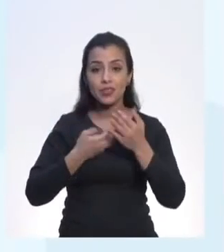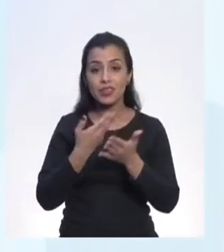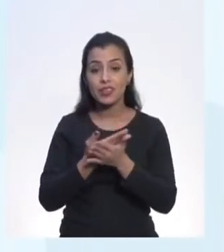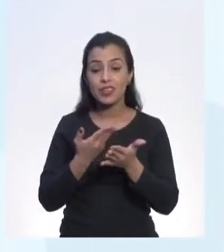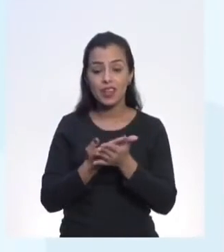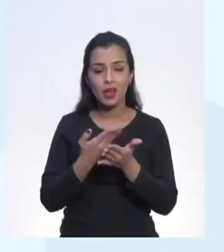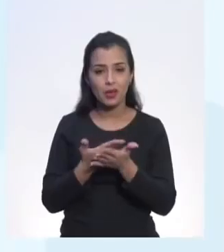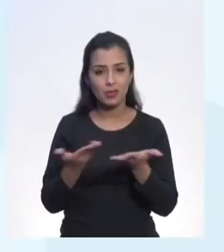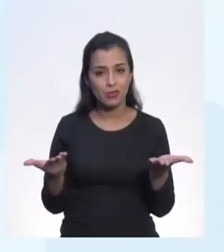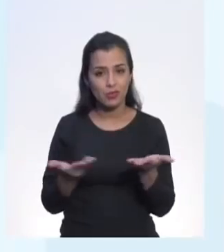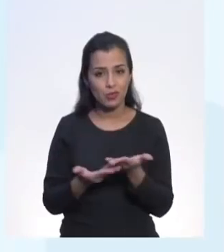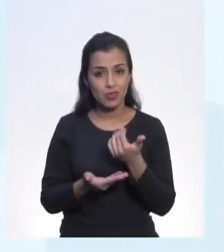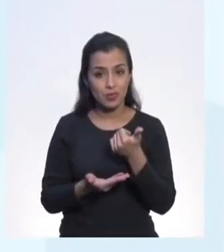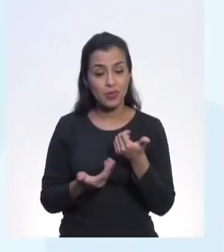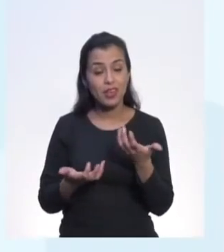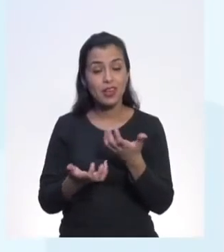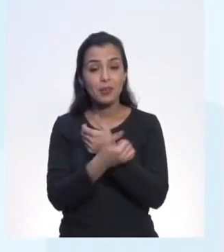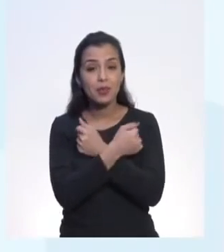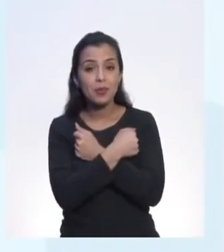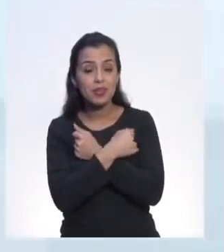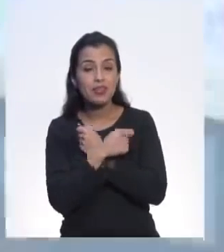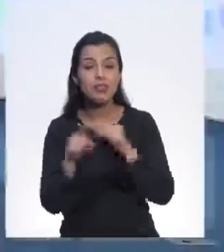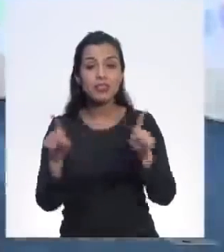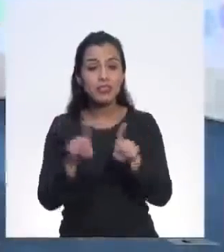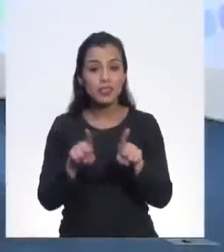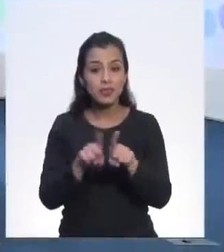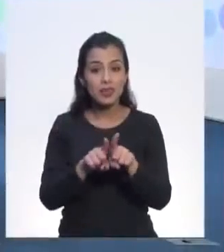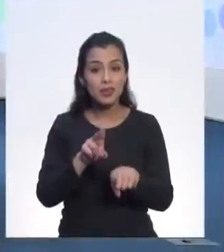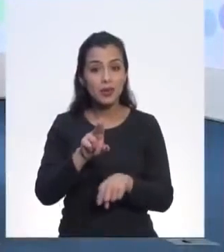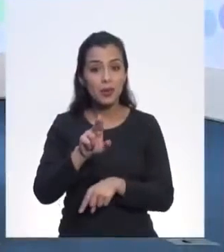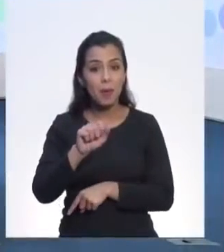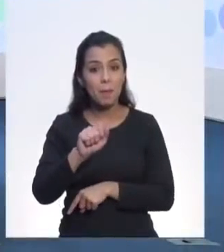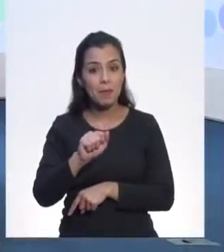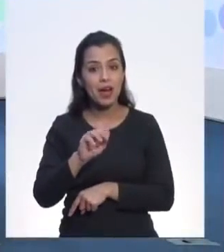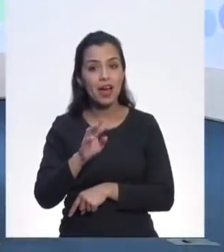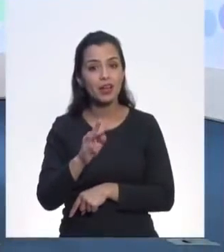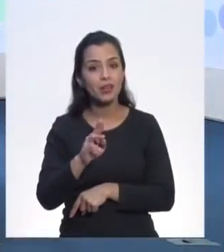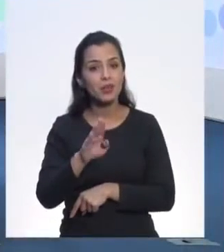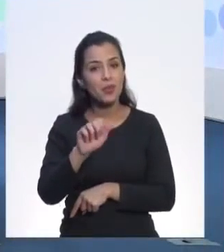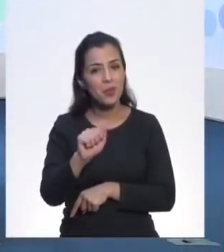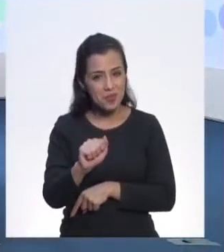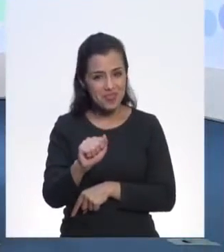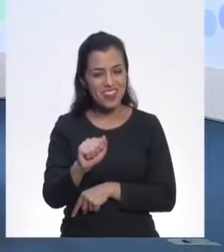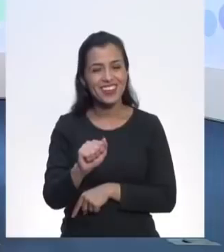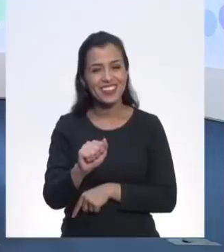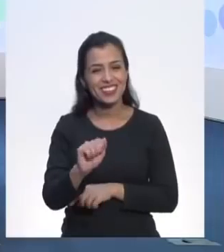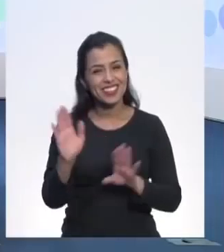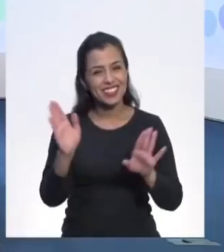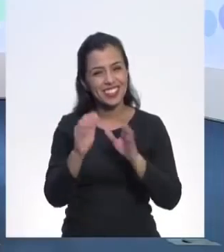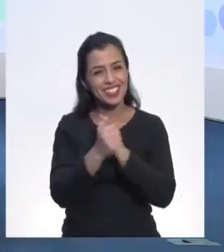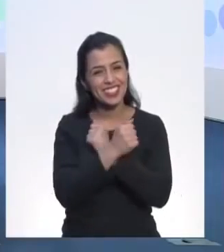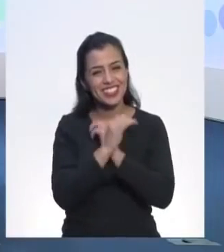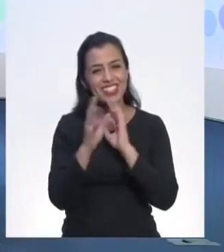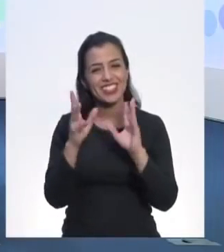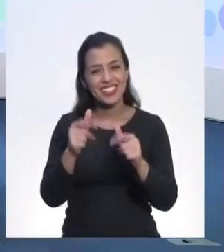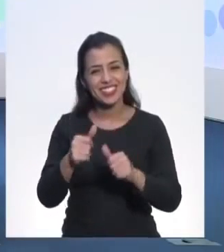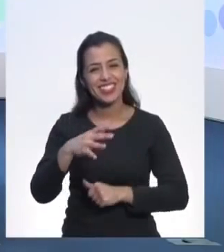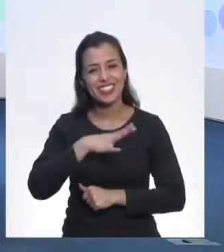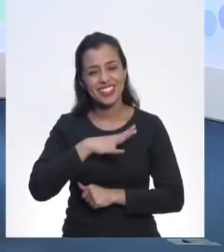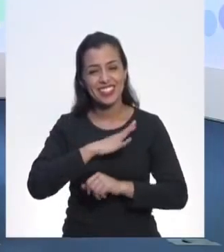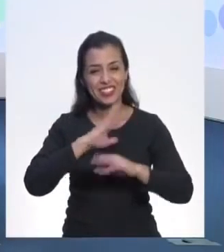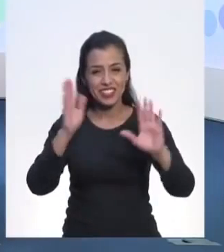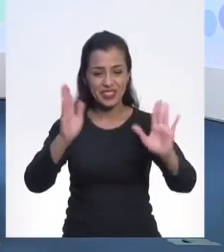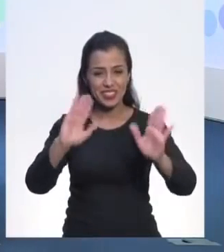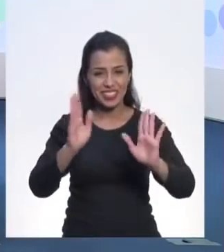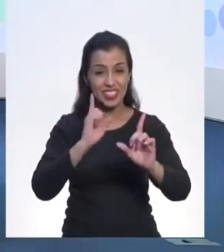diga o que você achou. Quero mandar um abraço para o pessoal de Ubatuba, que uma professora escreveu aqui várias vezes para mandar um abraço para o pessoal de lá. Então, um abraço, pessoal de Ubatuba. Abraço, pessoal. Tchau,